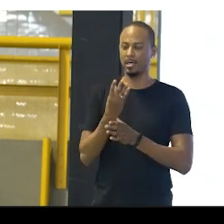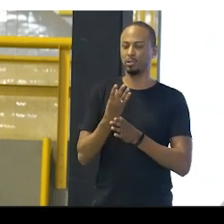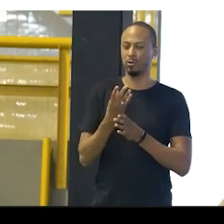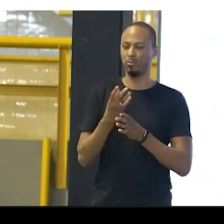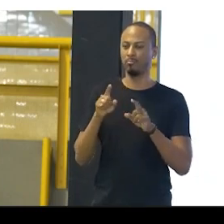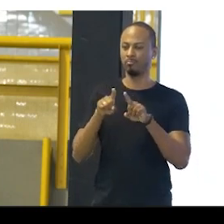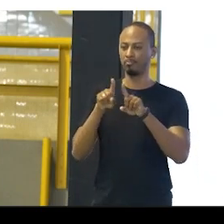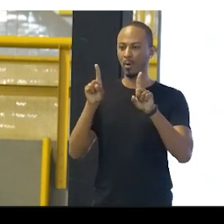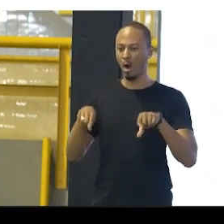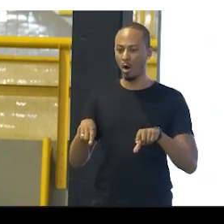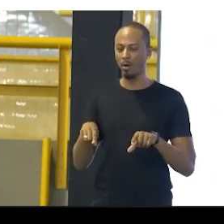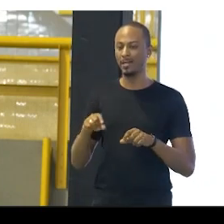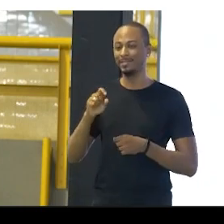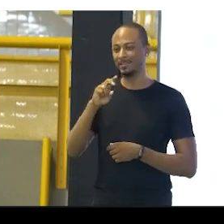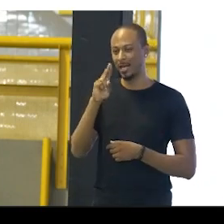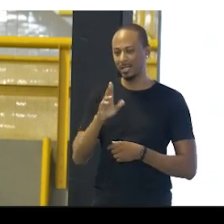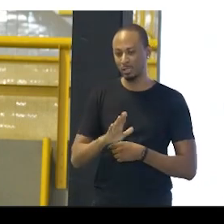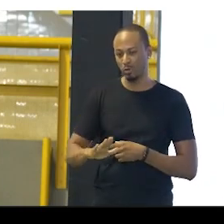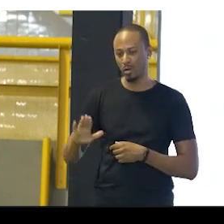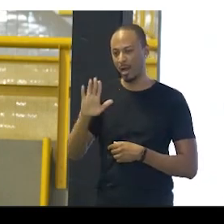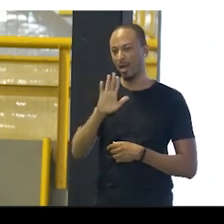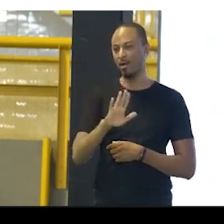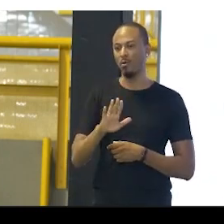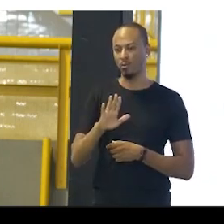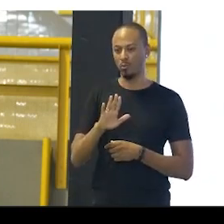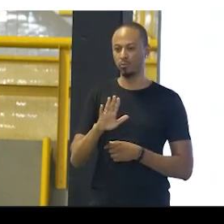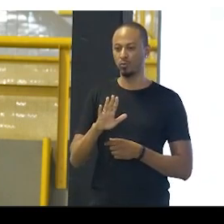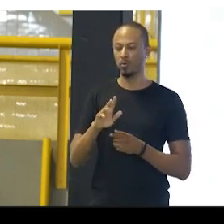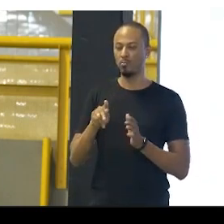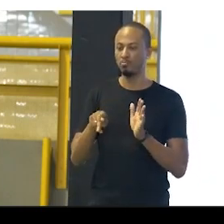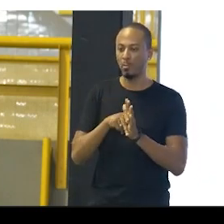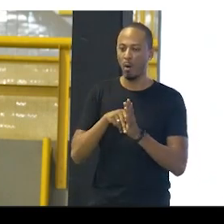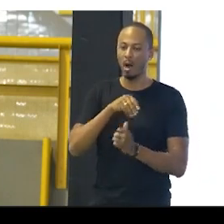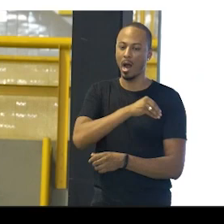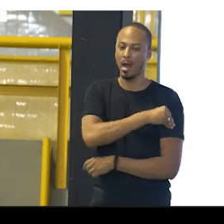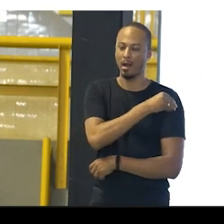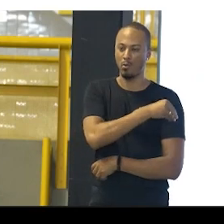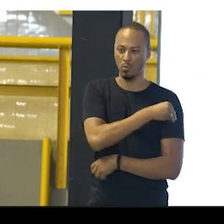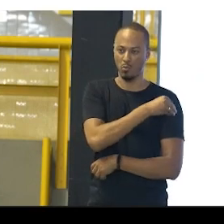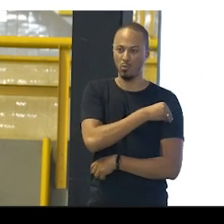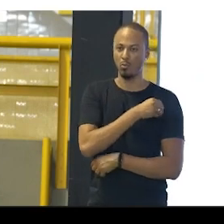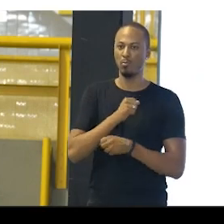Álcool, chamado ProAlco, surge em 1975.